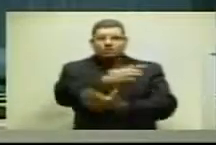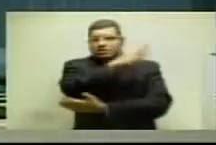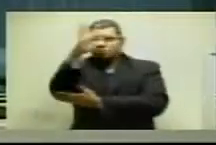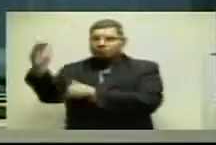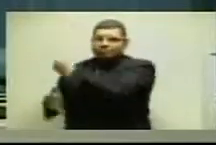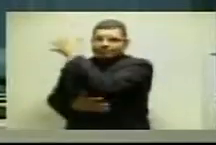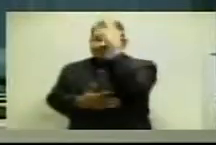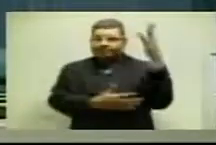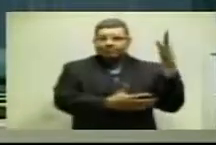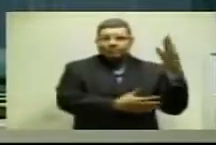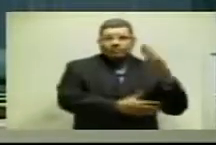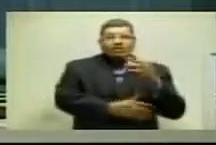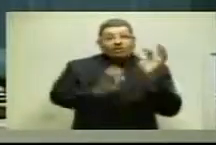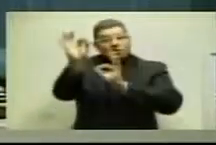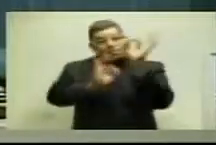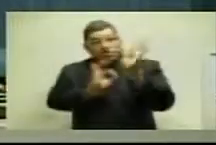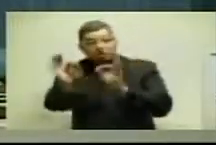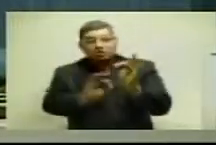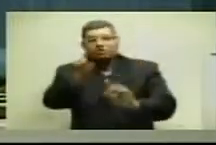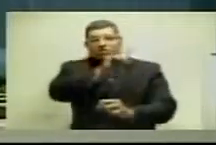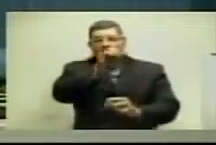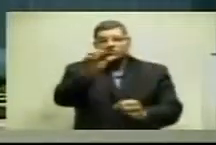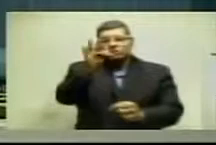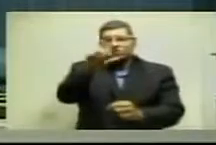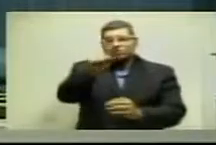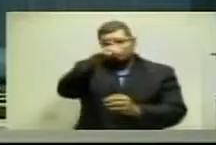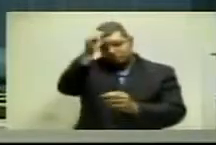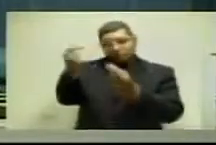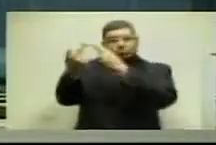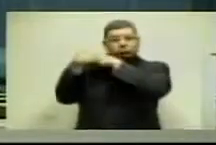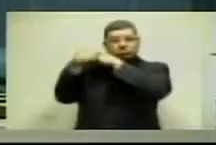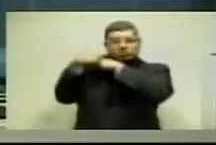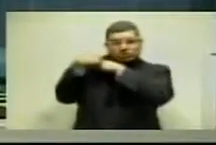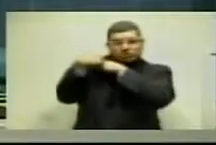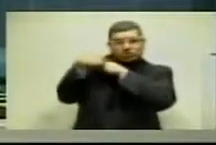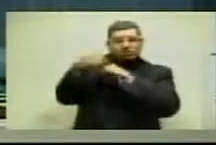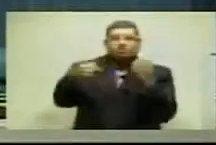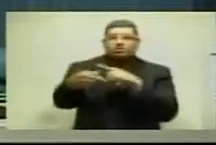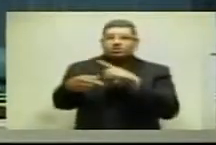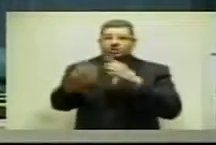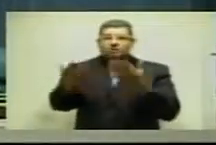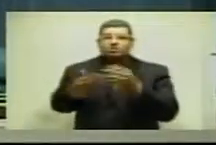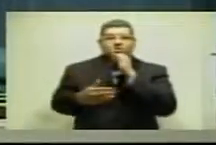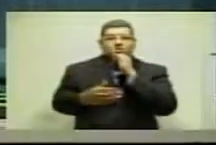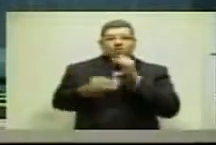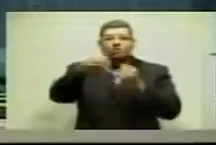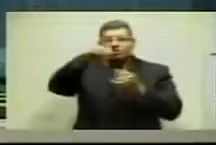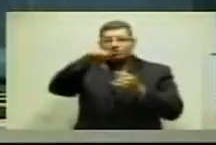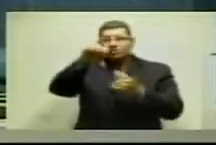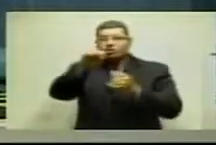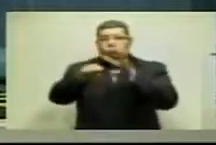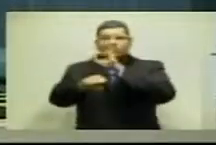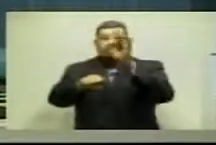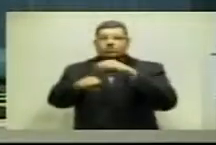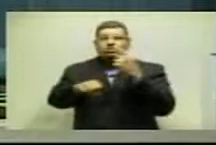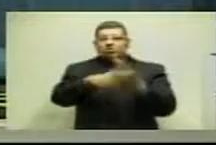ambiental. É o modelo Zona Franca de Manaus o responsável por nós termos ainda